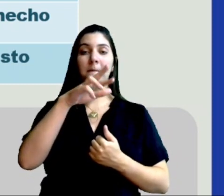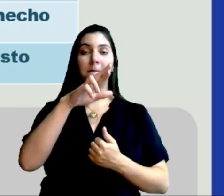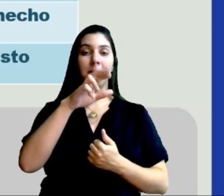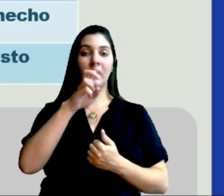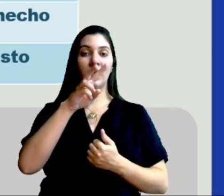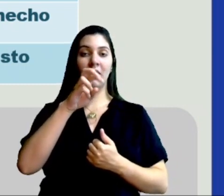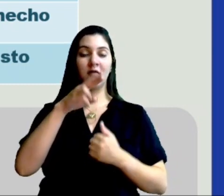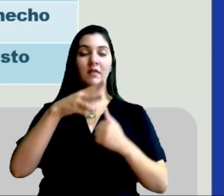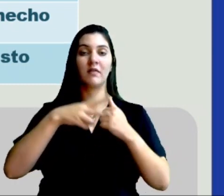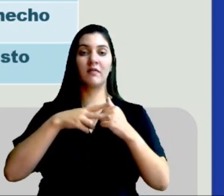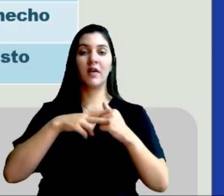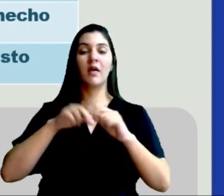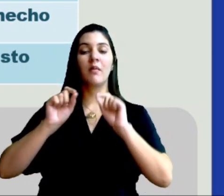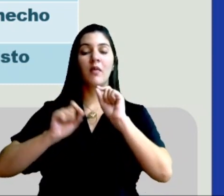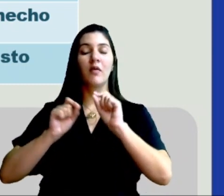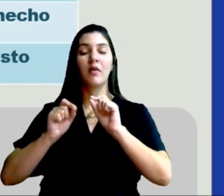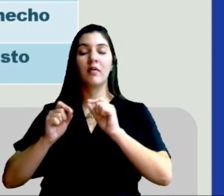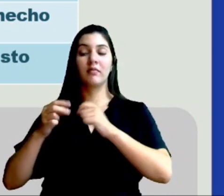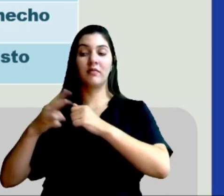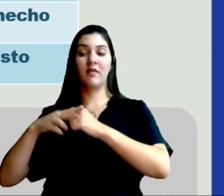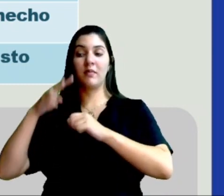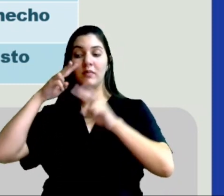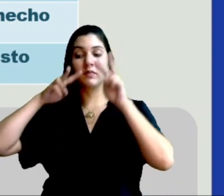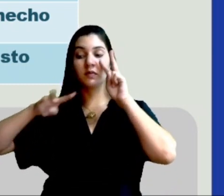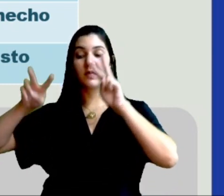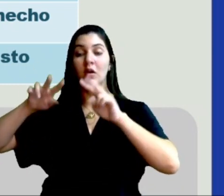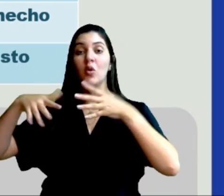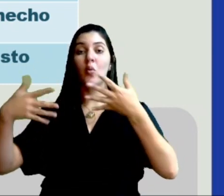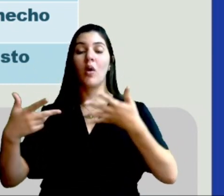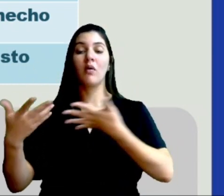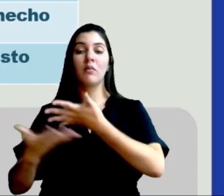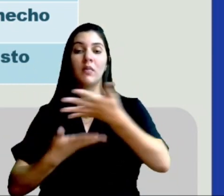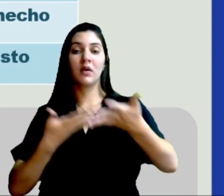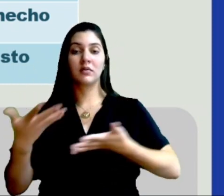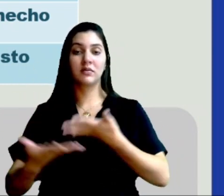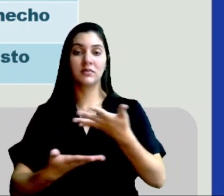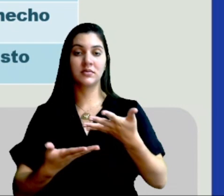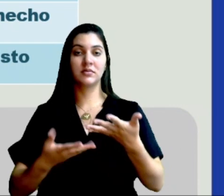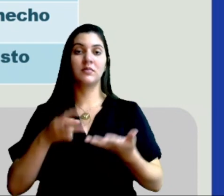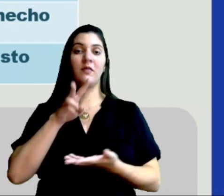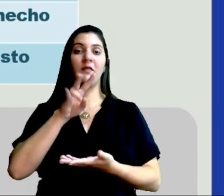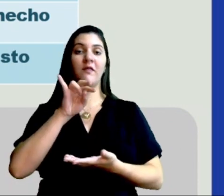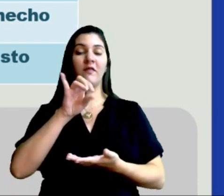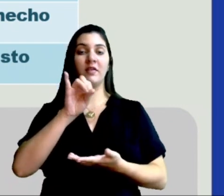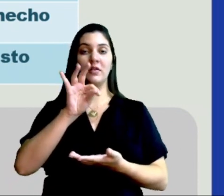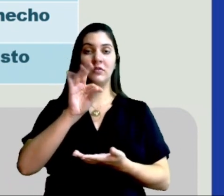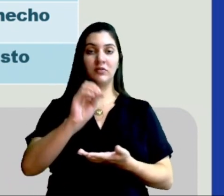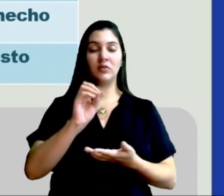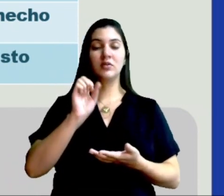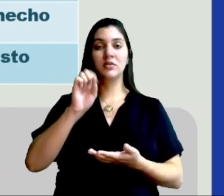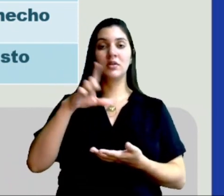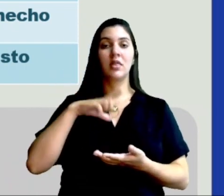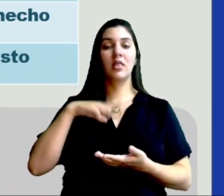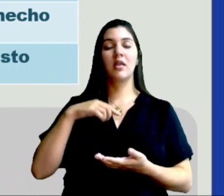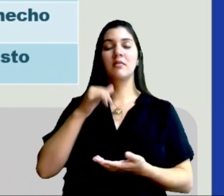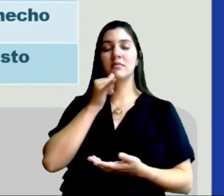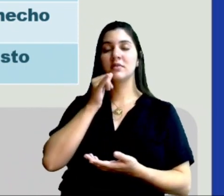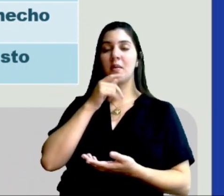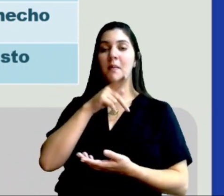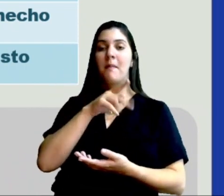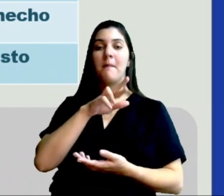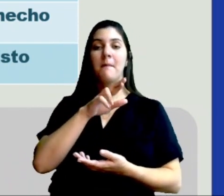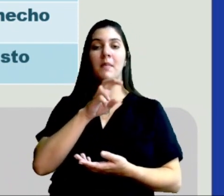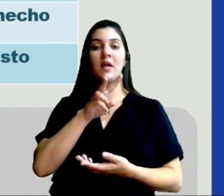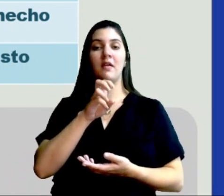do verbo ver. E qual é o particípio do verbo ver? Visto. Então, se eu tenho prever, eu